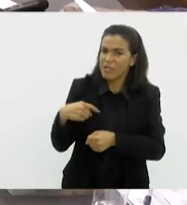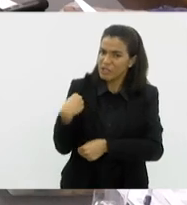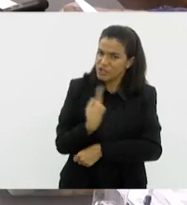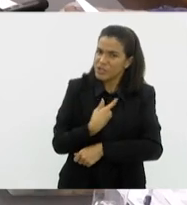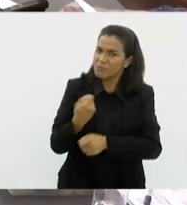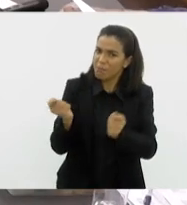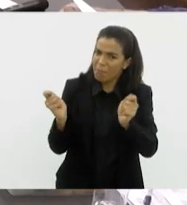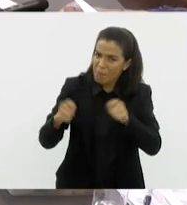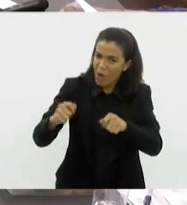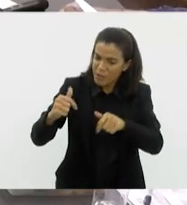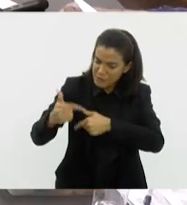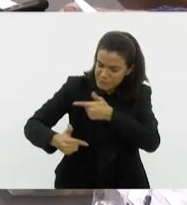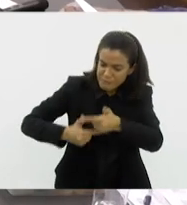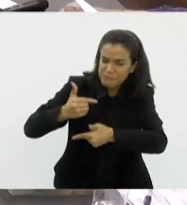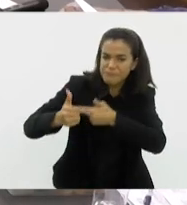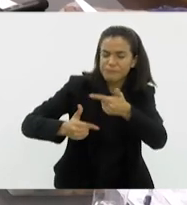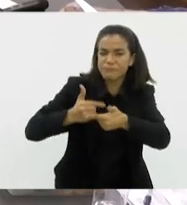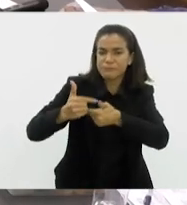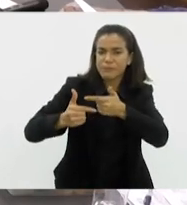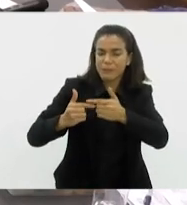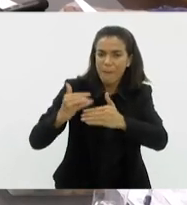avançar até para instigar